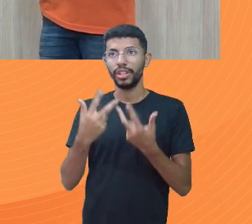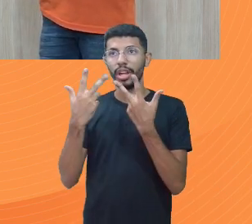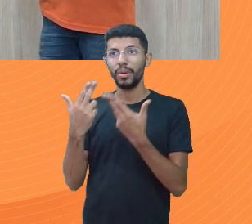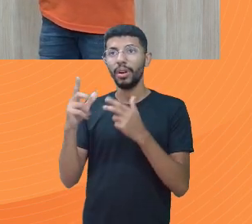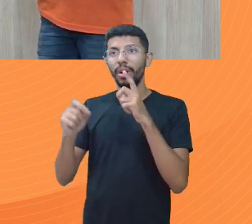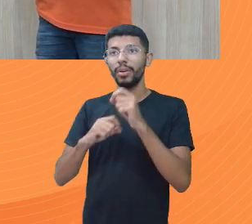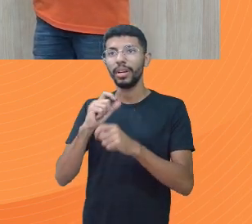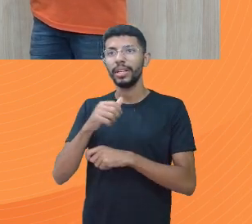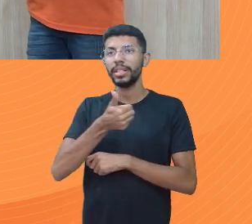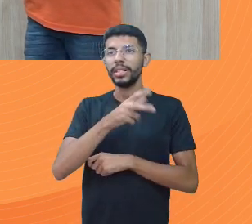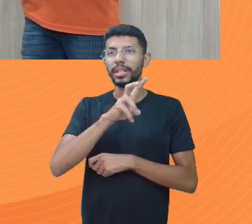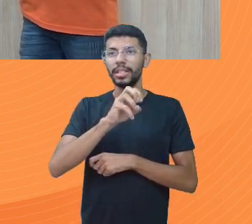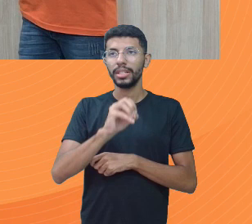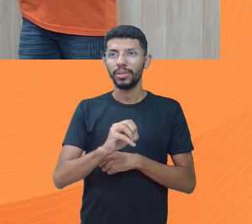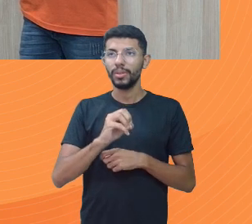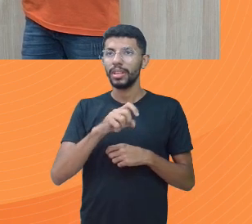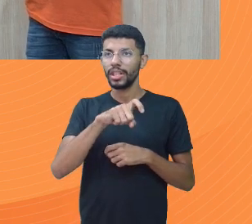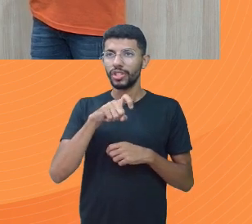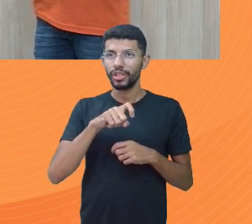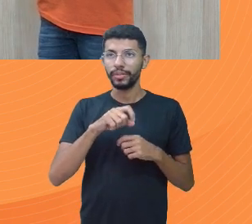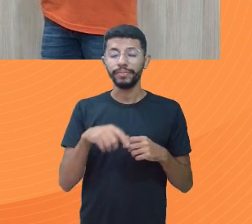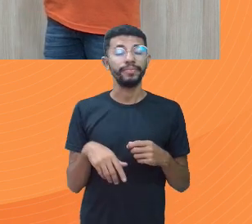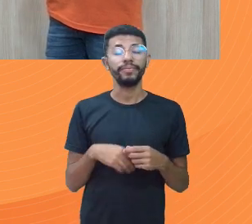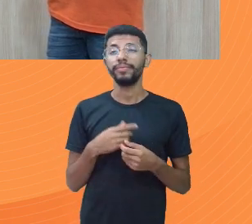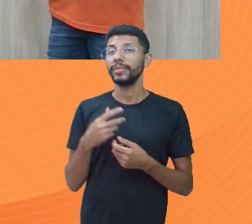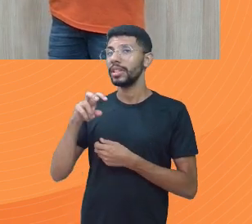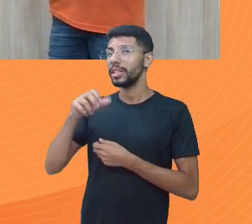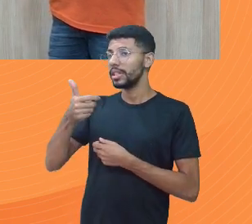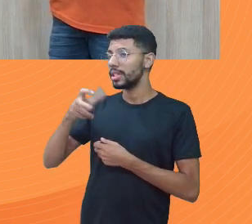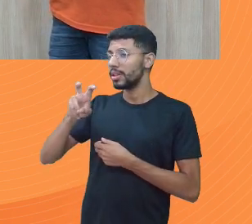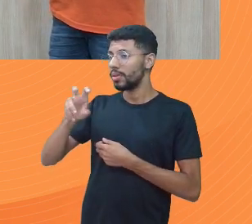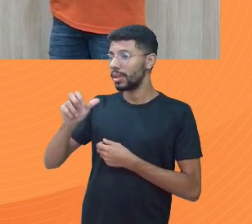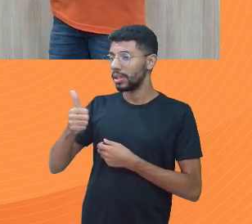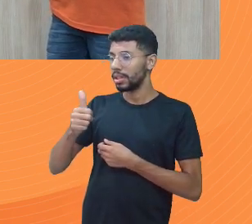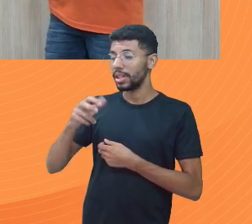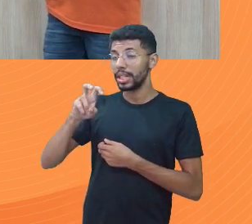150x. E 51 vezes 100,